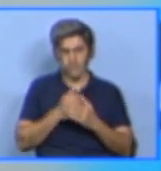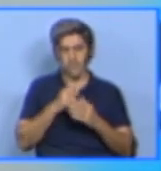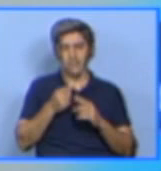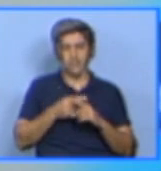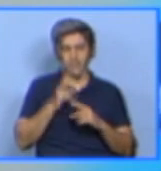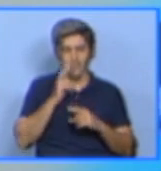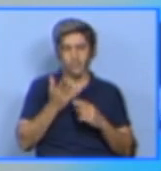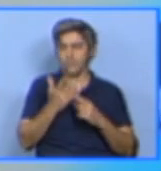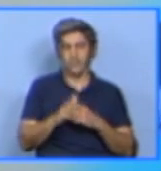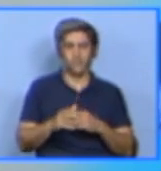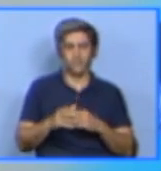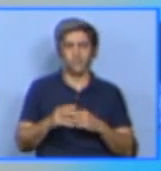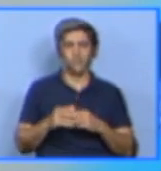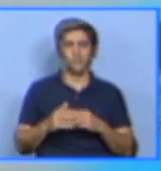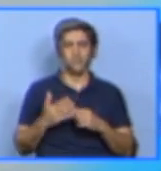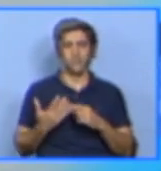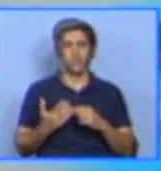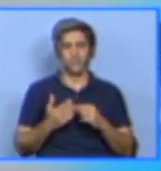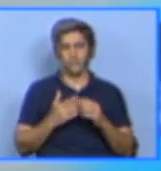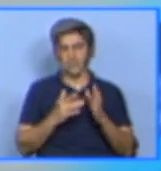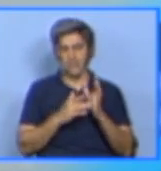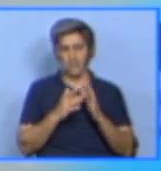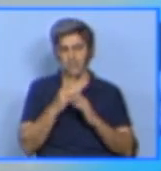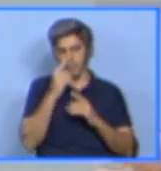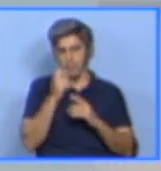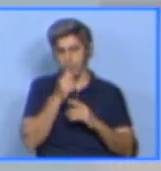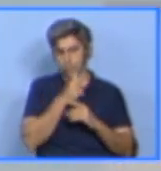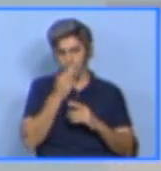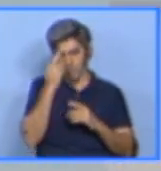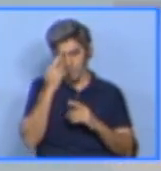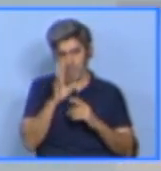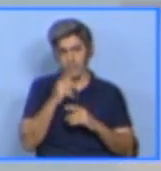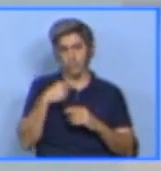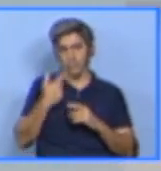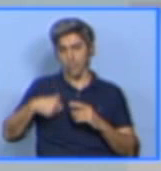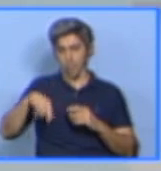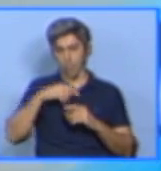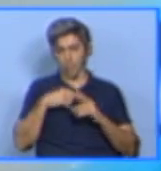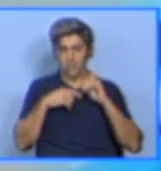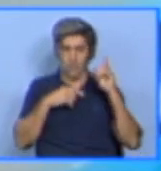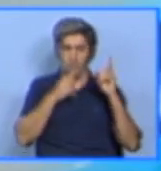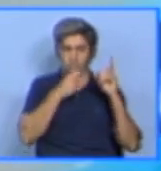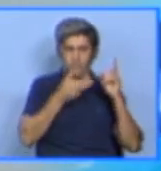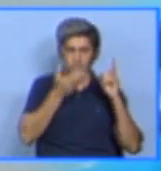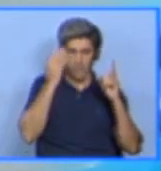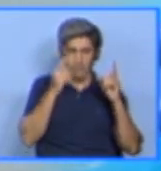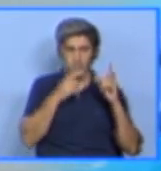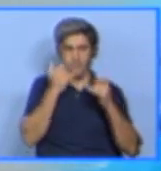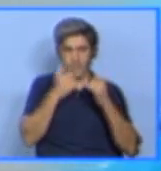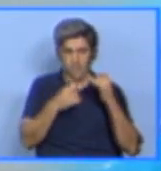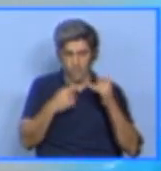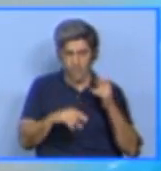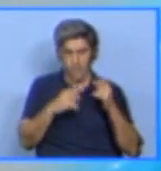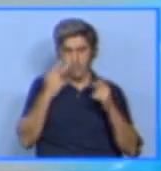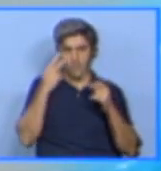por exemplo, agora, confrontados os cristãos que sofreram, podemos dizer assim, muito mais do que nós, claro, muito mais, e onde corria-se perigo e